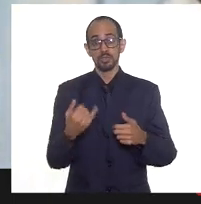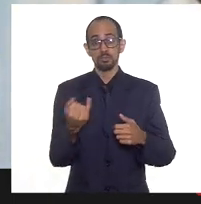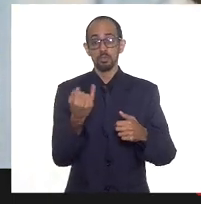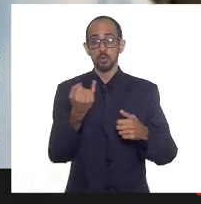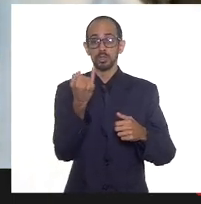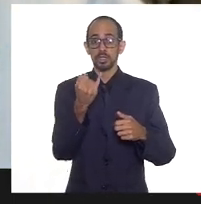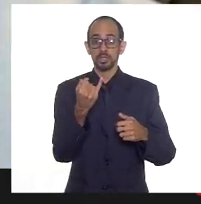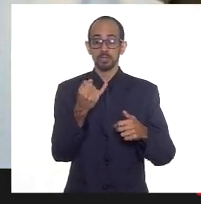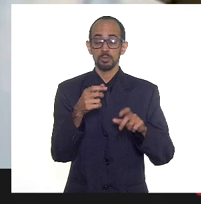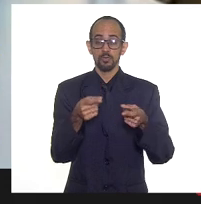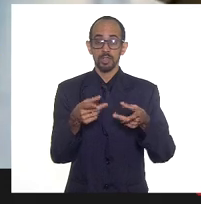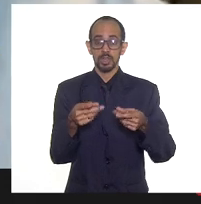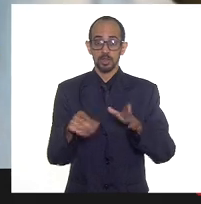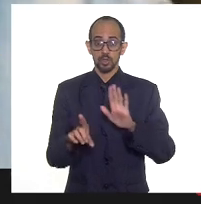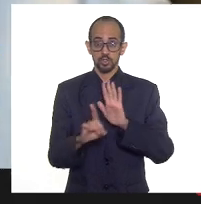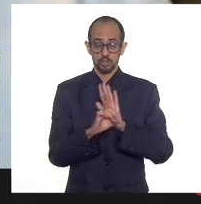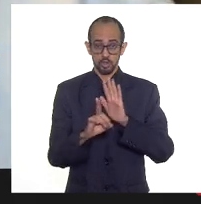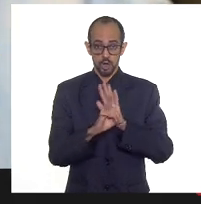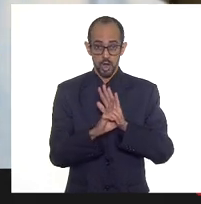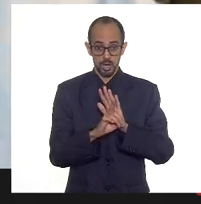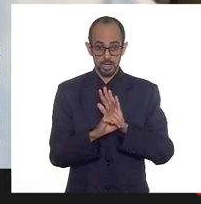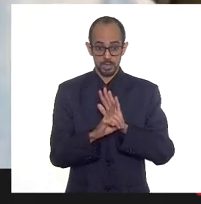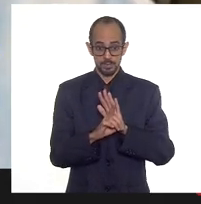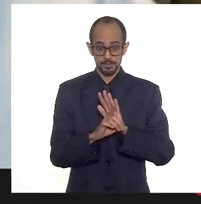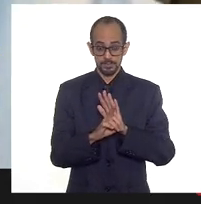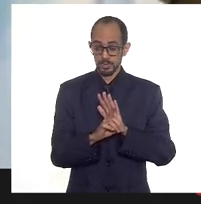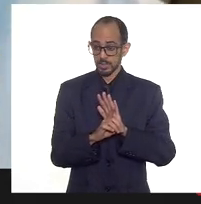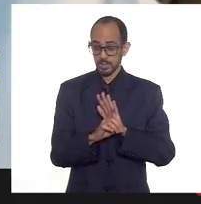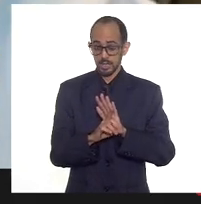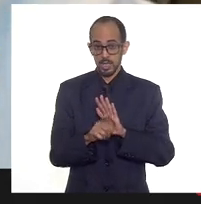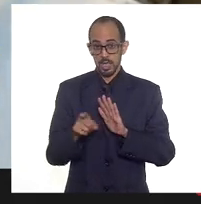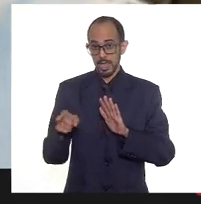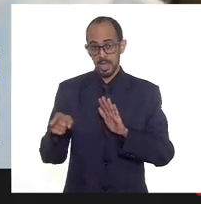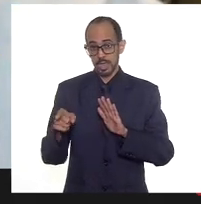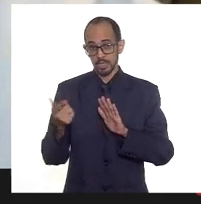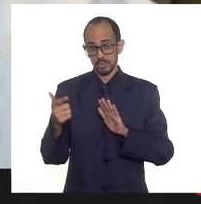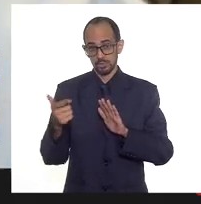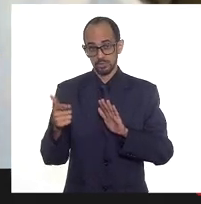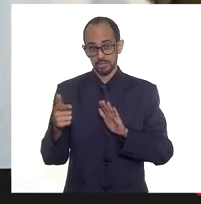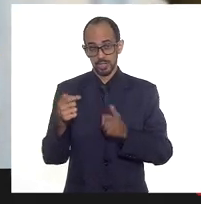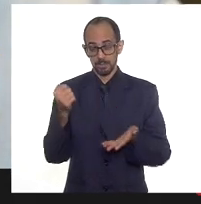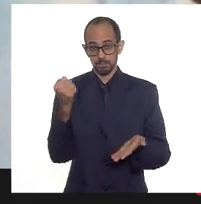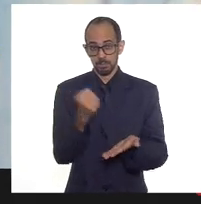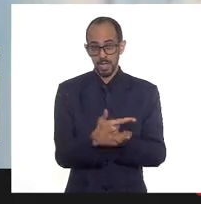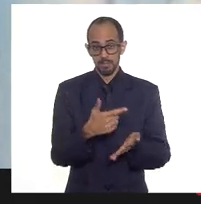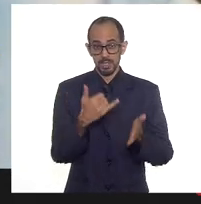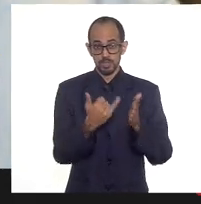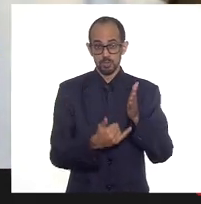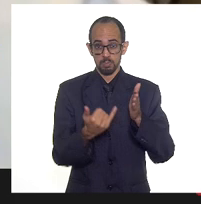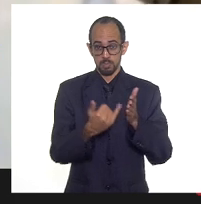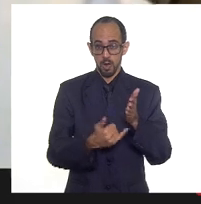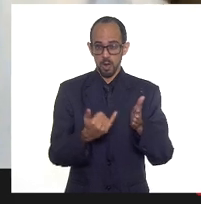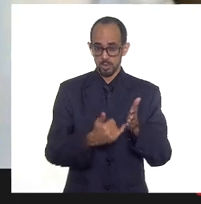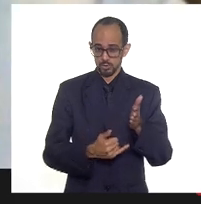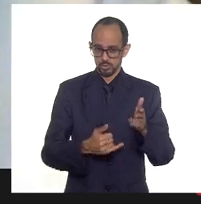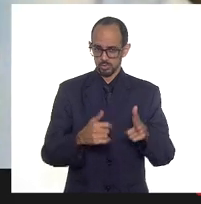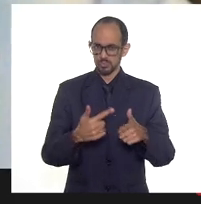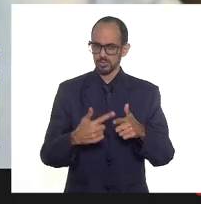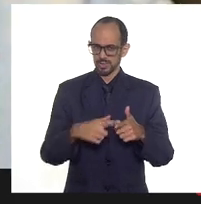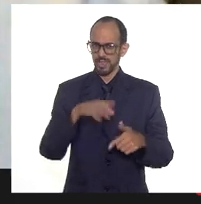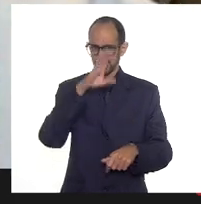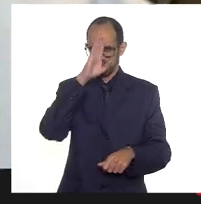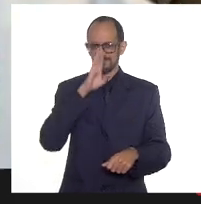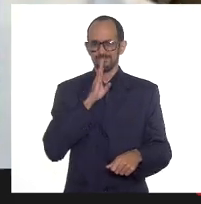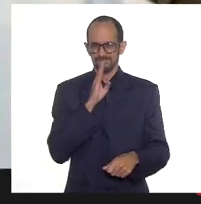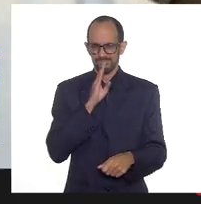é computado pelo imposto de renda, pelos impostos, a isenção das igrejas é total e